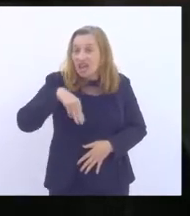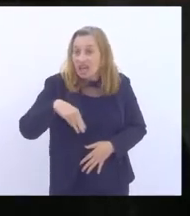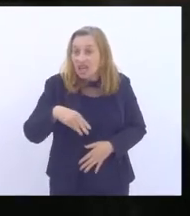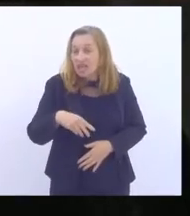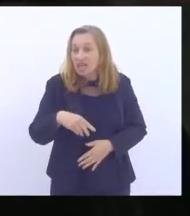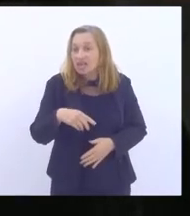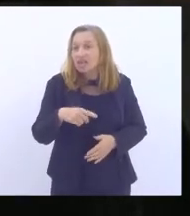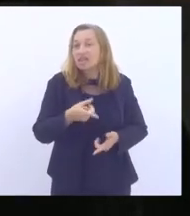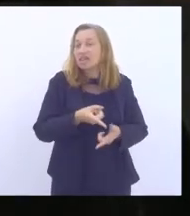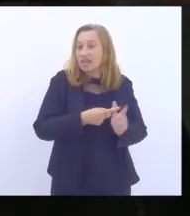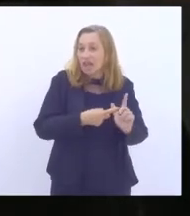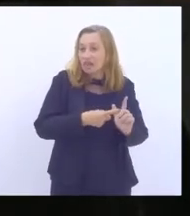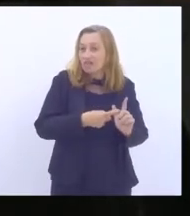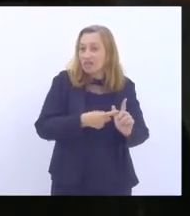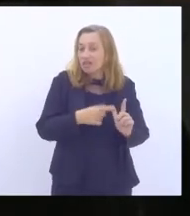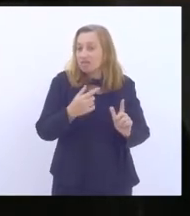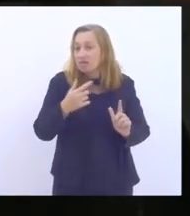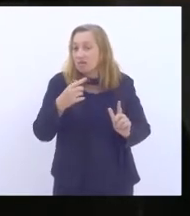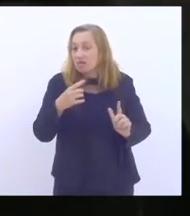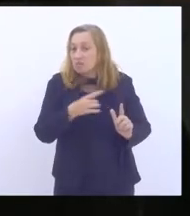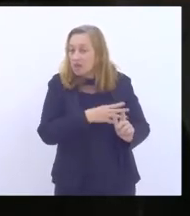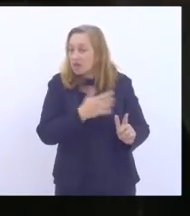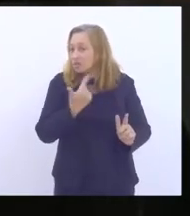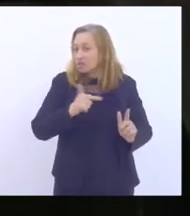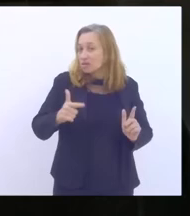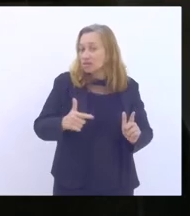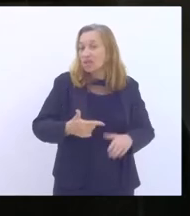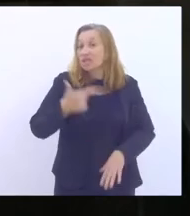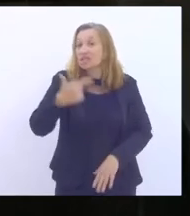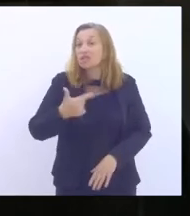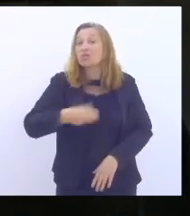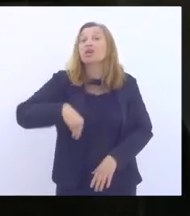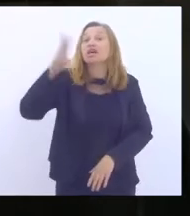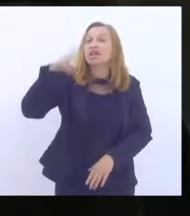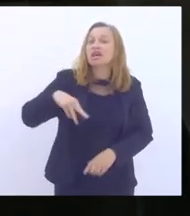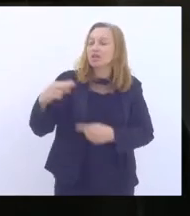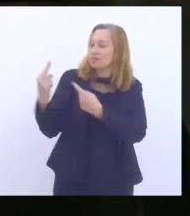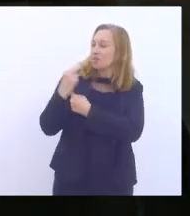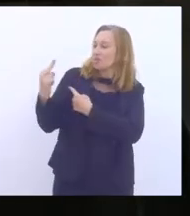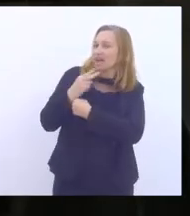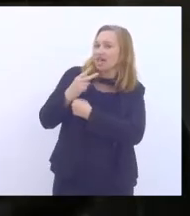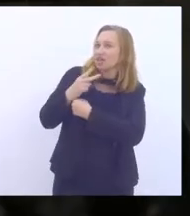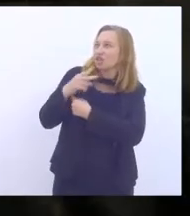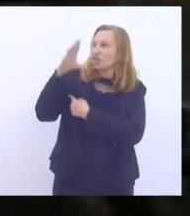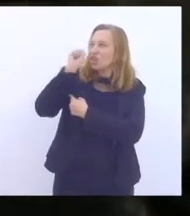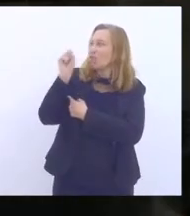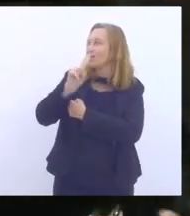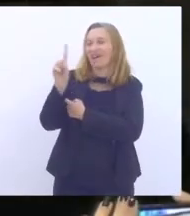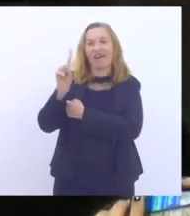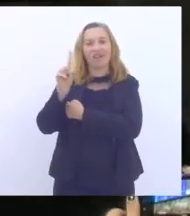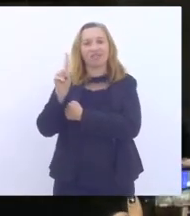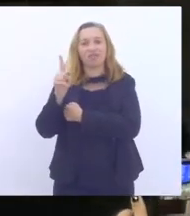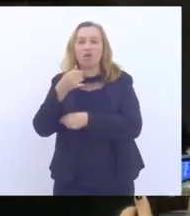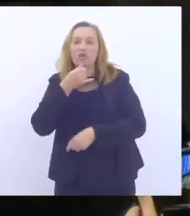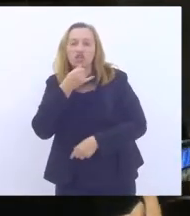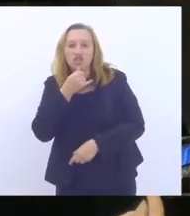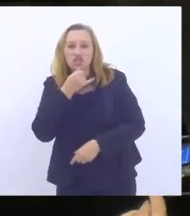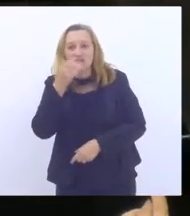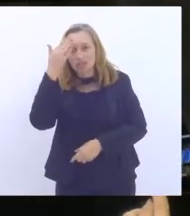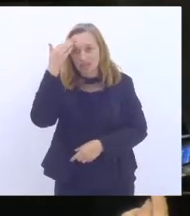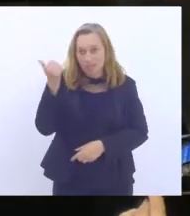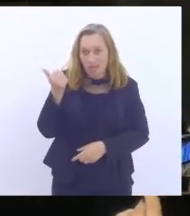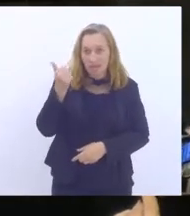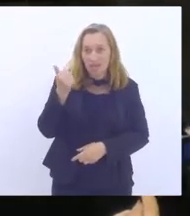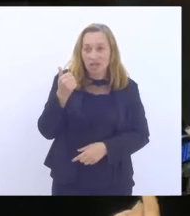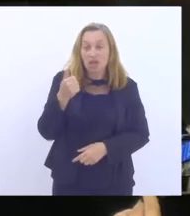deve não teme e segundo aquele que me guarda não dorme eu fico muito triste em saber